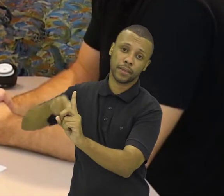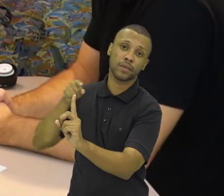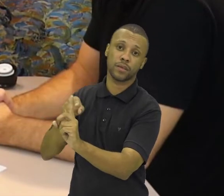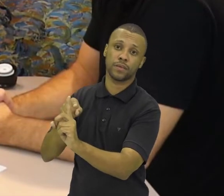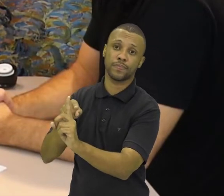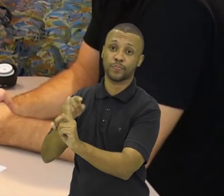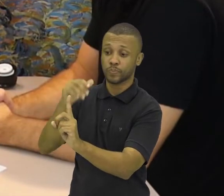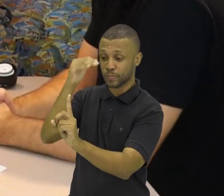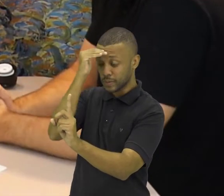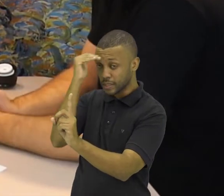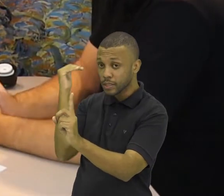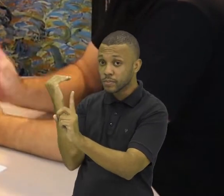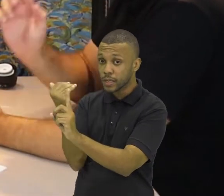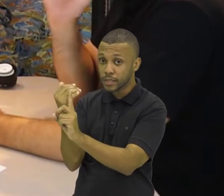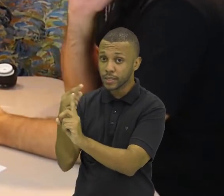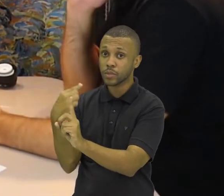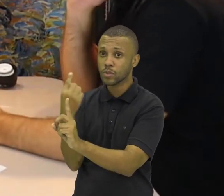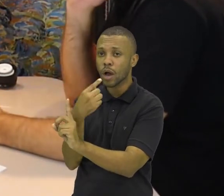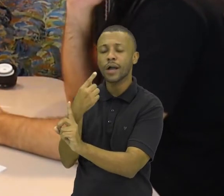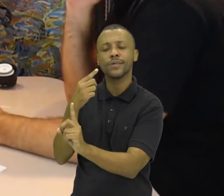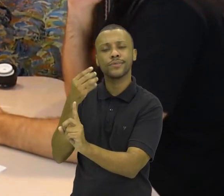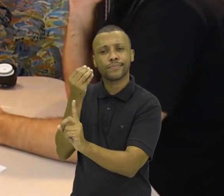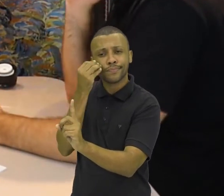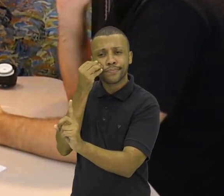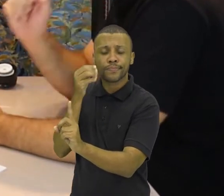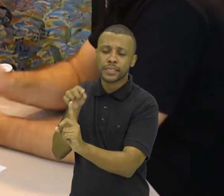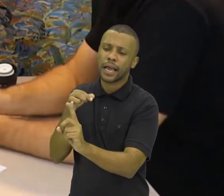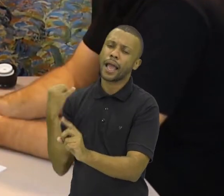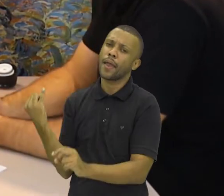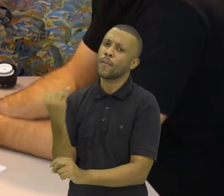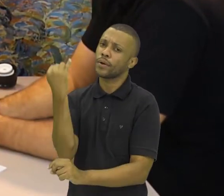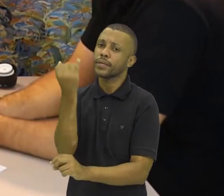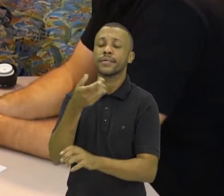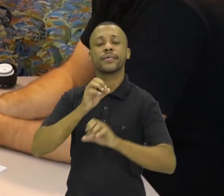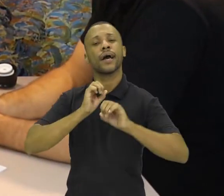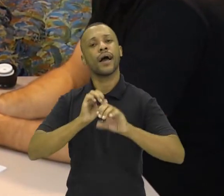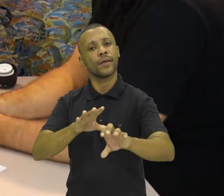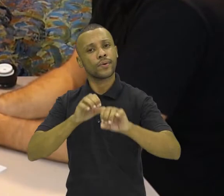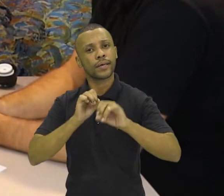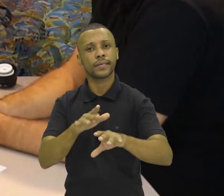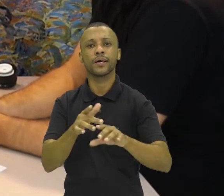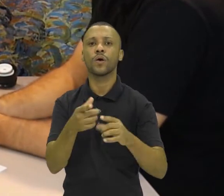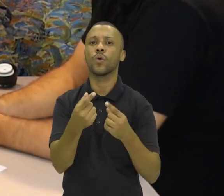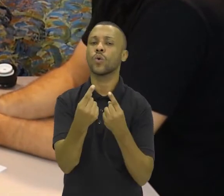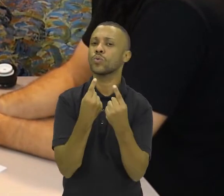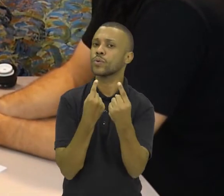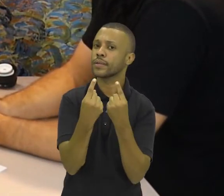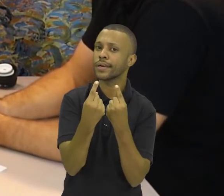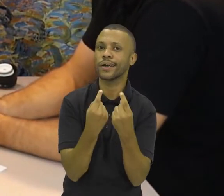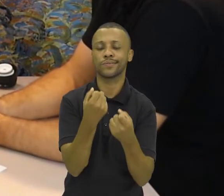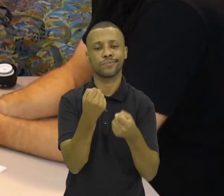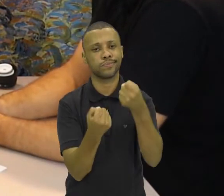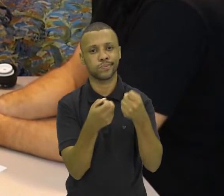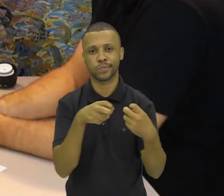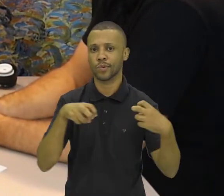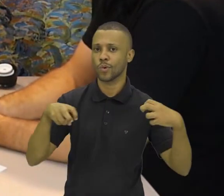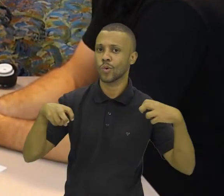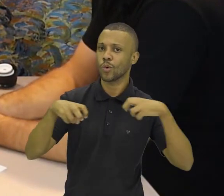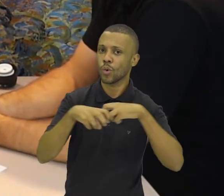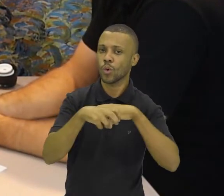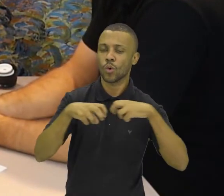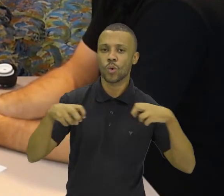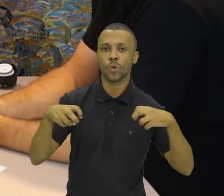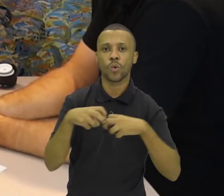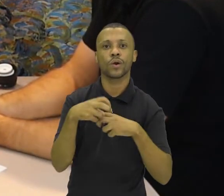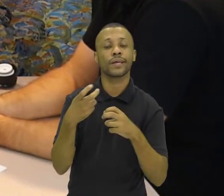esse respeito, se for colocado dentro, por isso a educação é fundamental, a educação no trânsito é fundamental. Tá? Havia sido